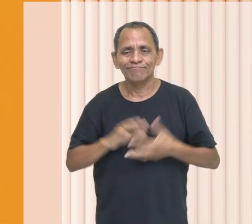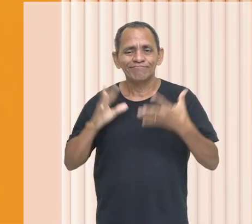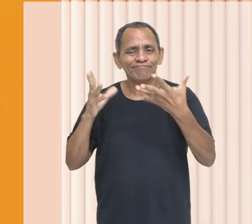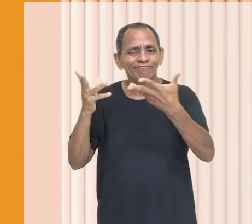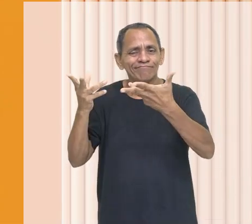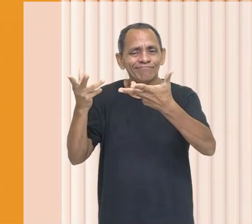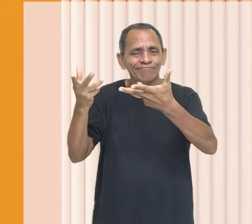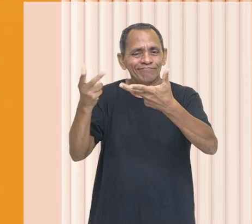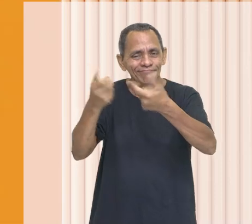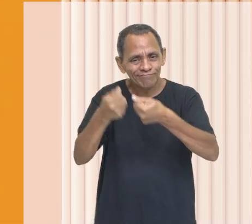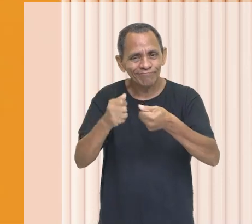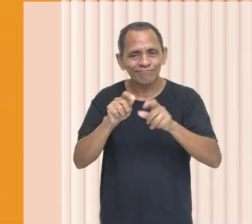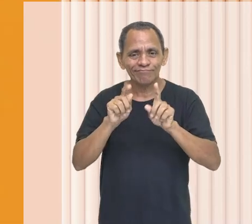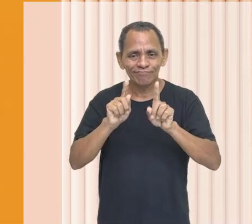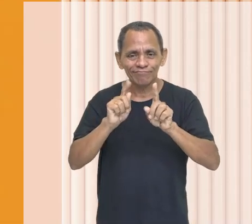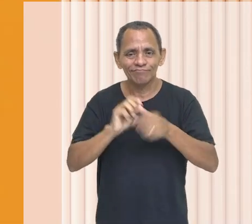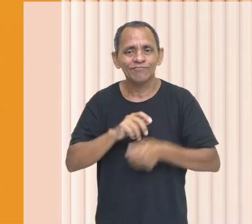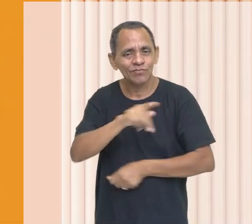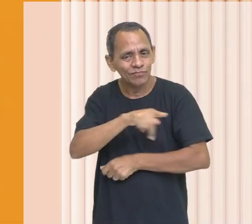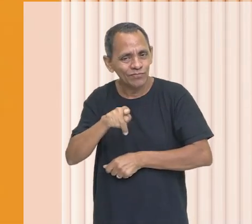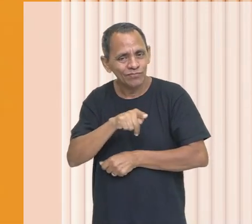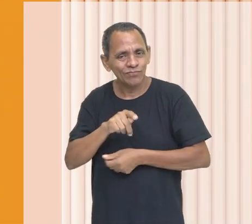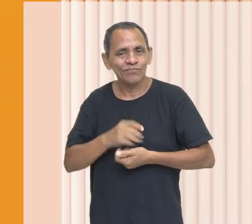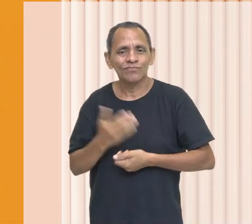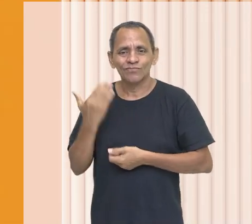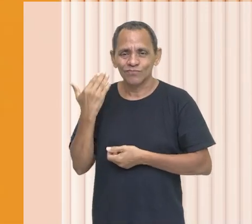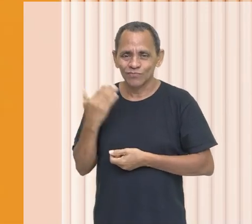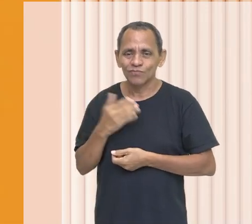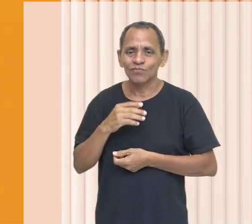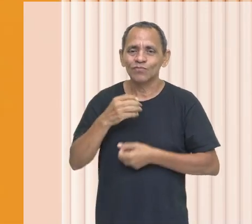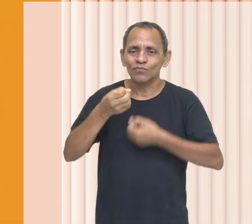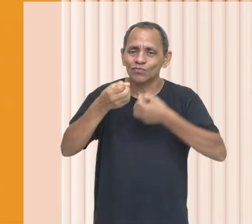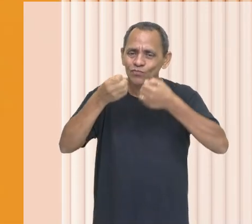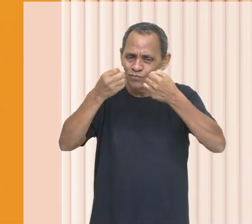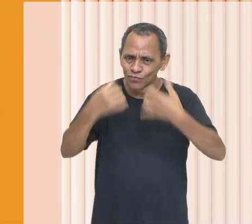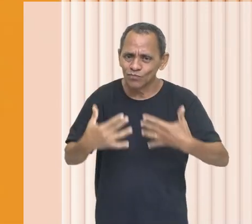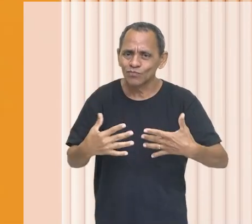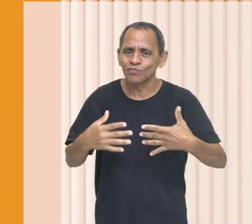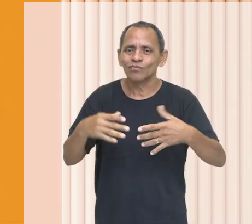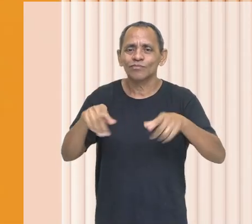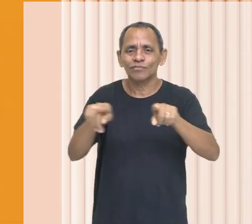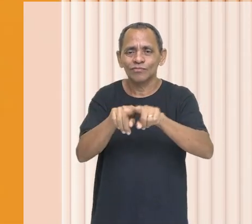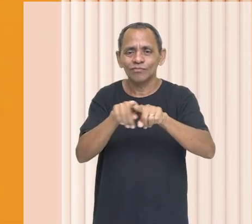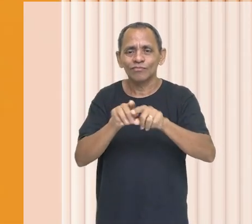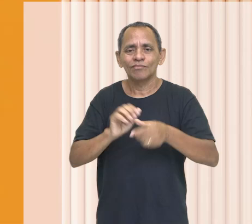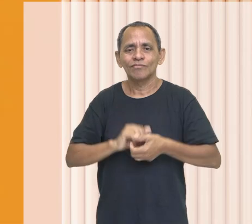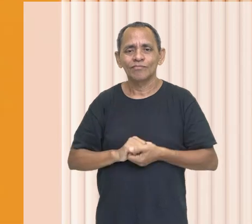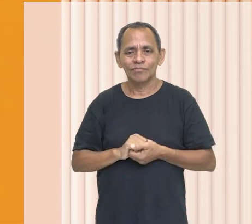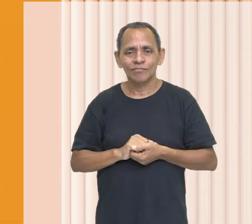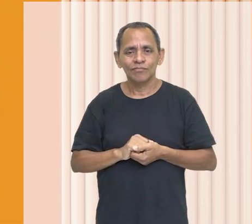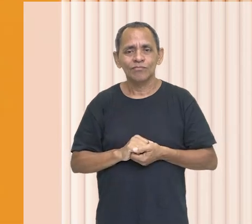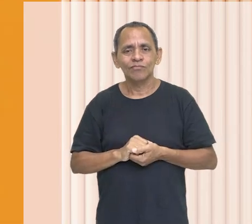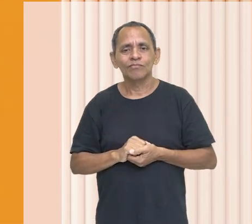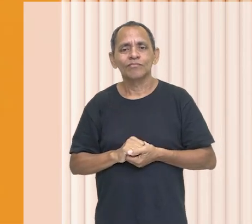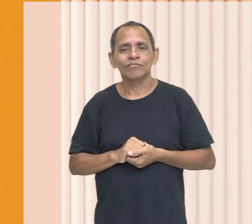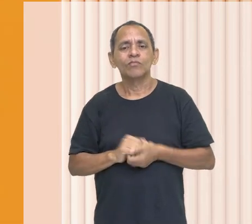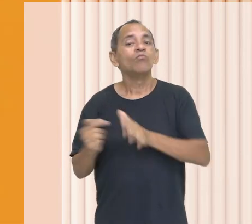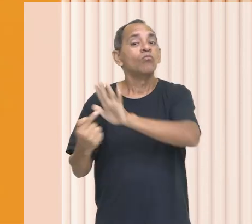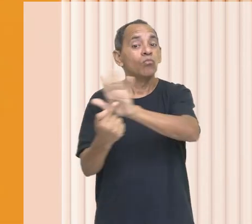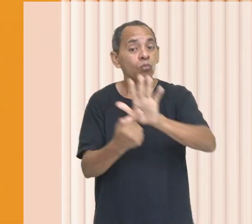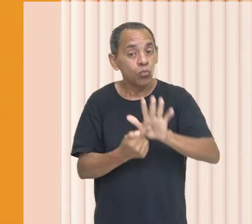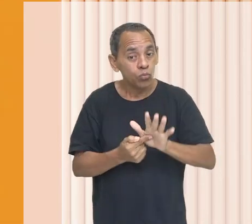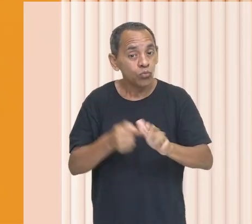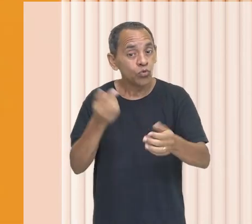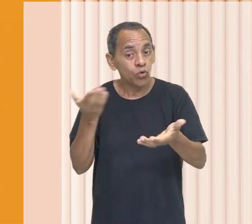incrível a conexão que a professora Cris fez e trouxe para a nossa aula, que é